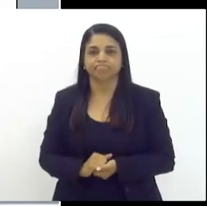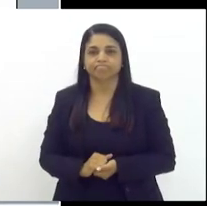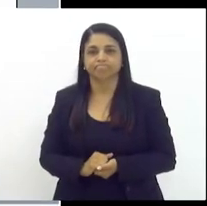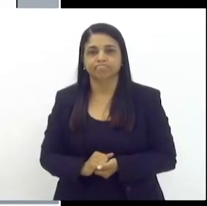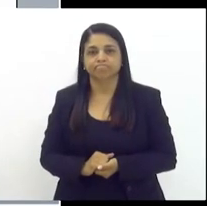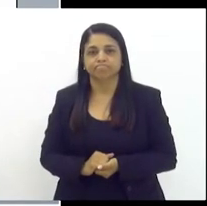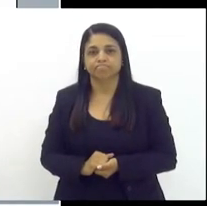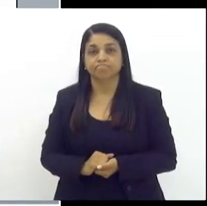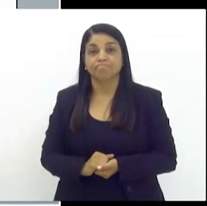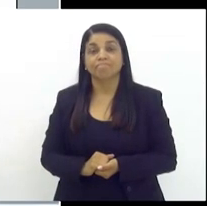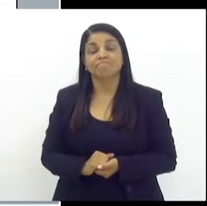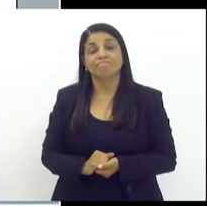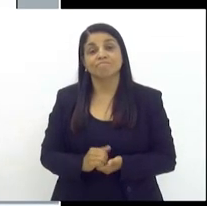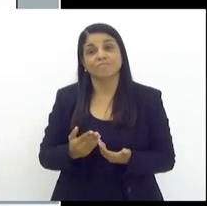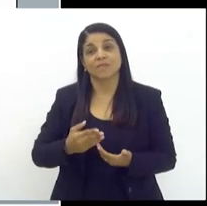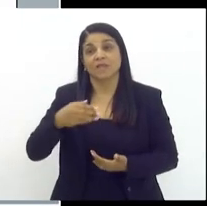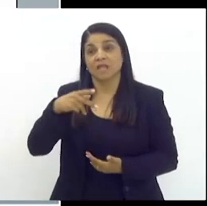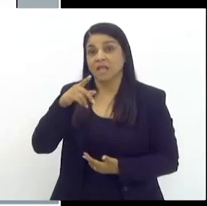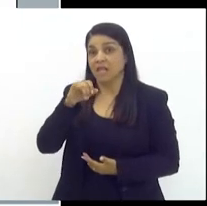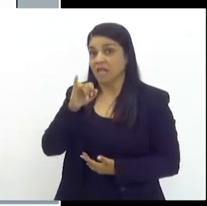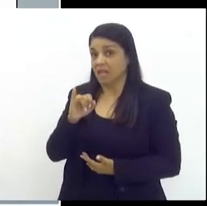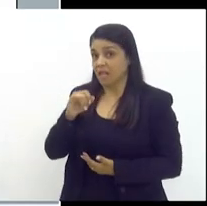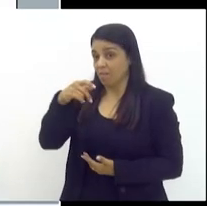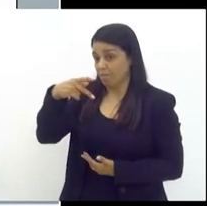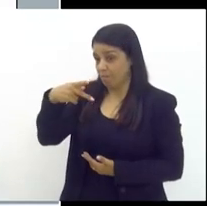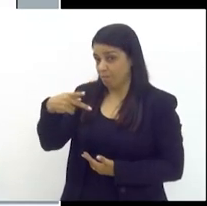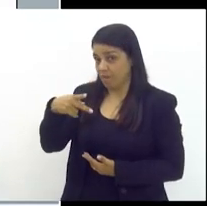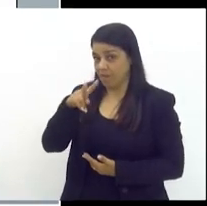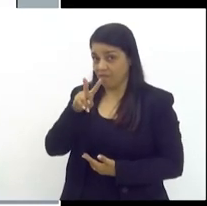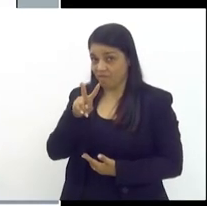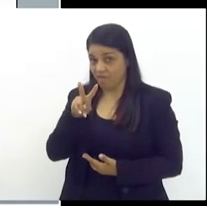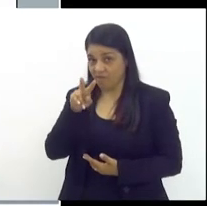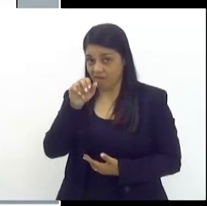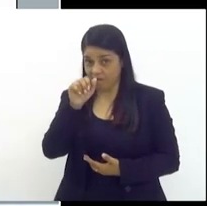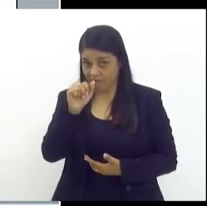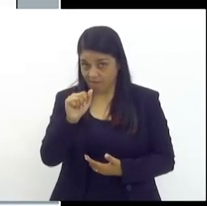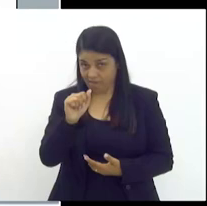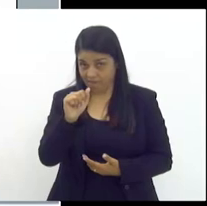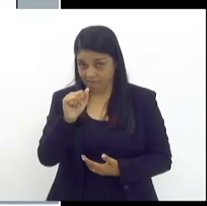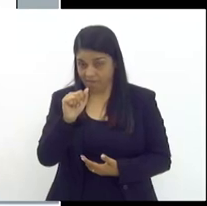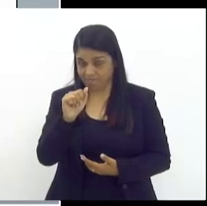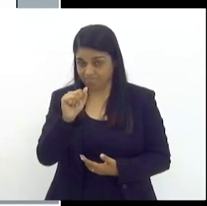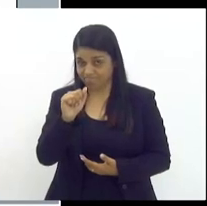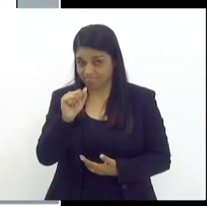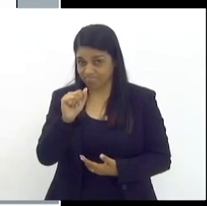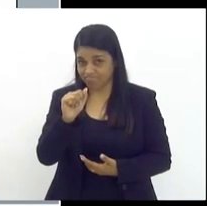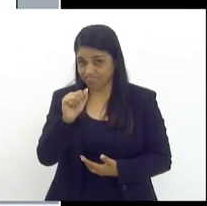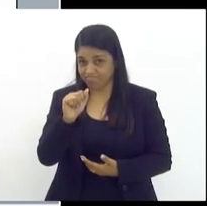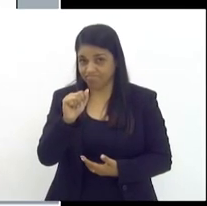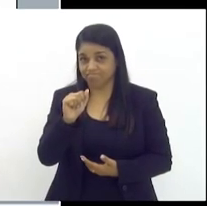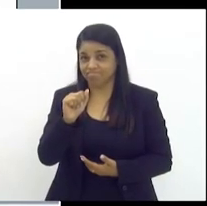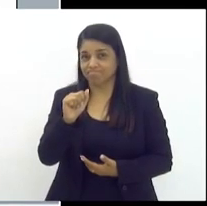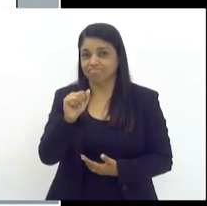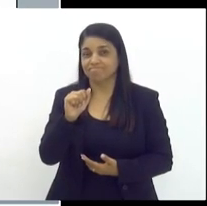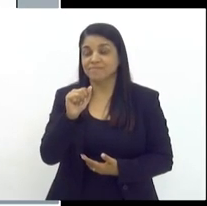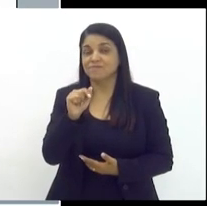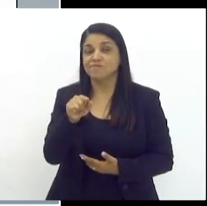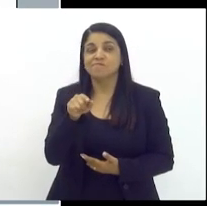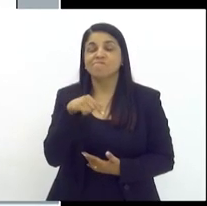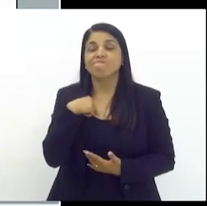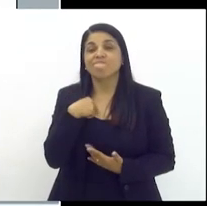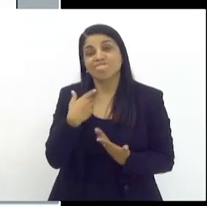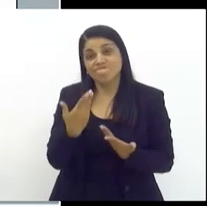agora vem o IPVA o IPVA ou a balinha Juquinha